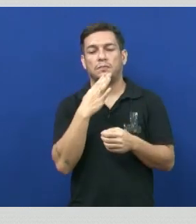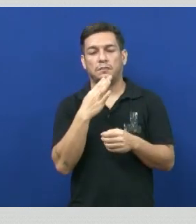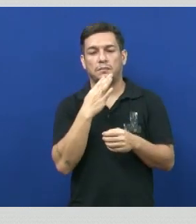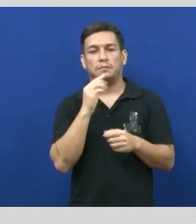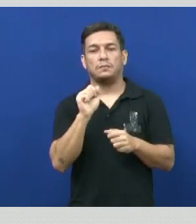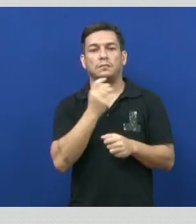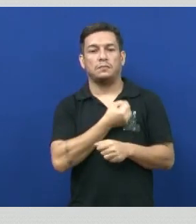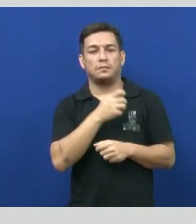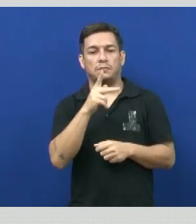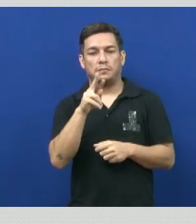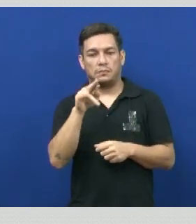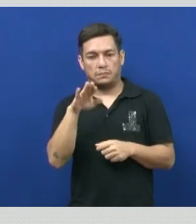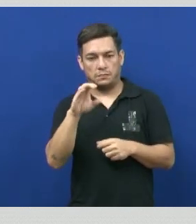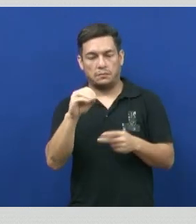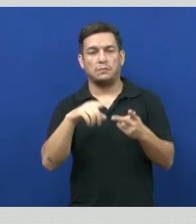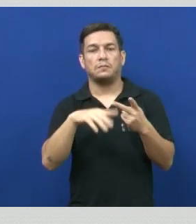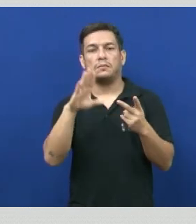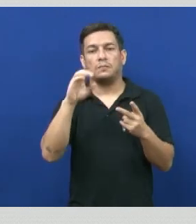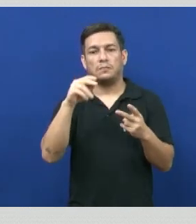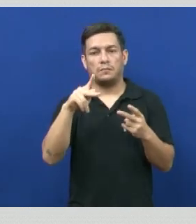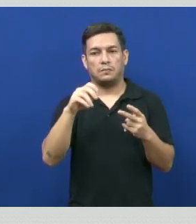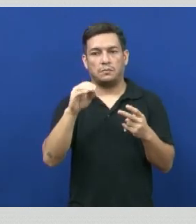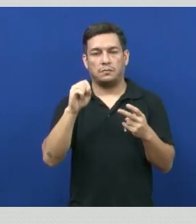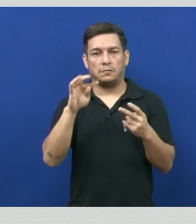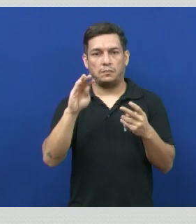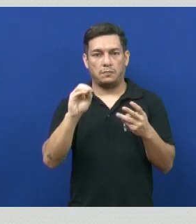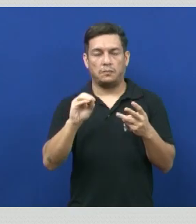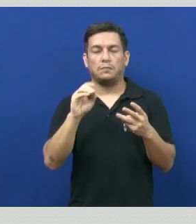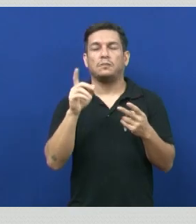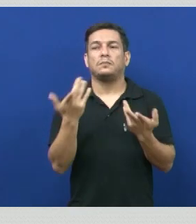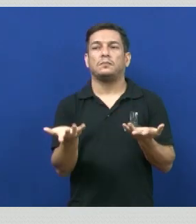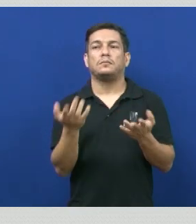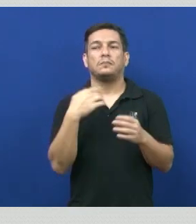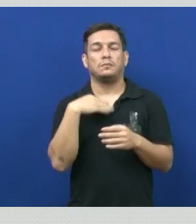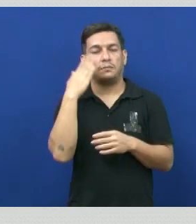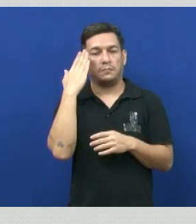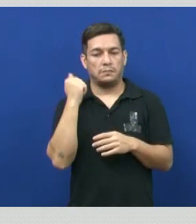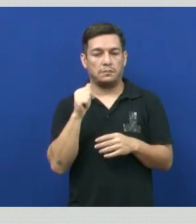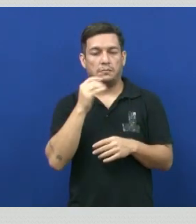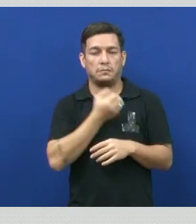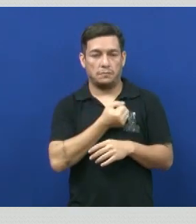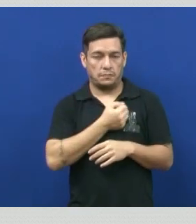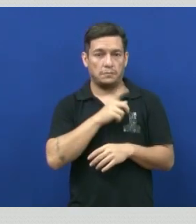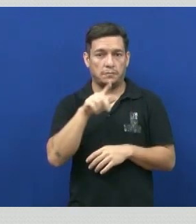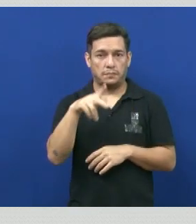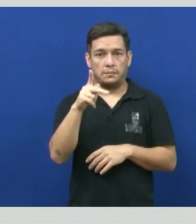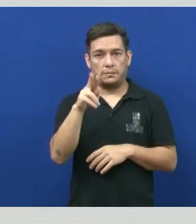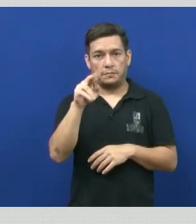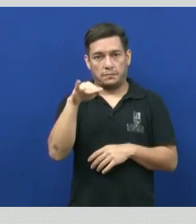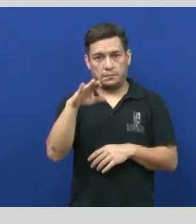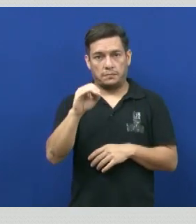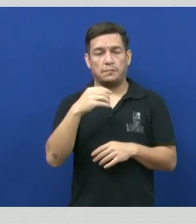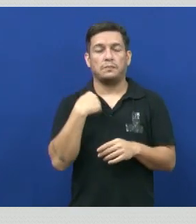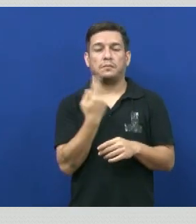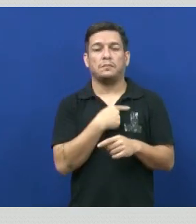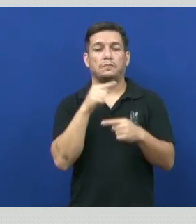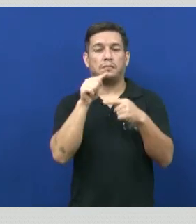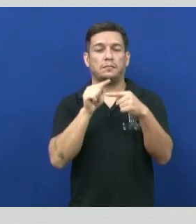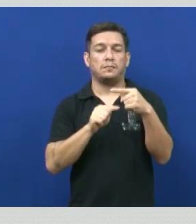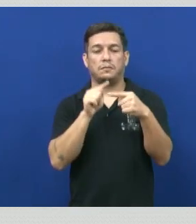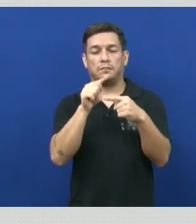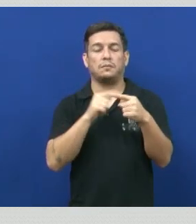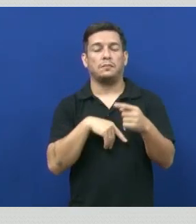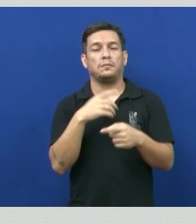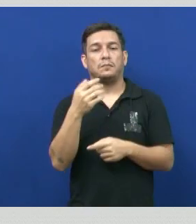primo, o que é um número composto, tá certo? Então, para saber se o número é primo, nós dividimos